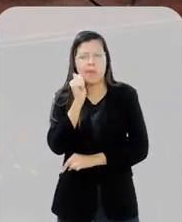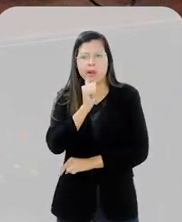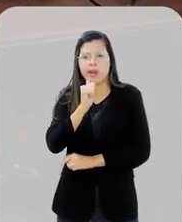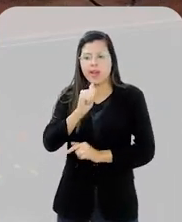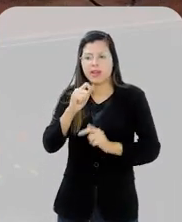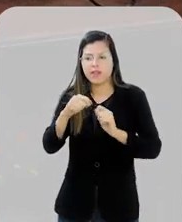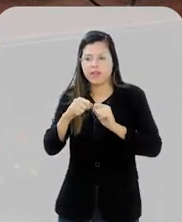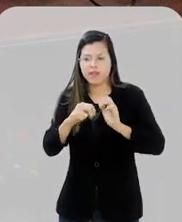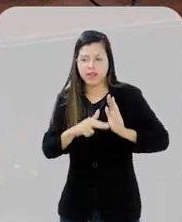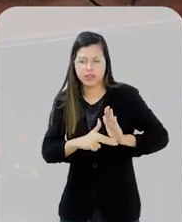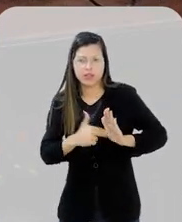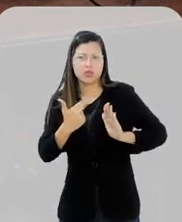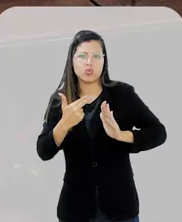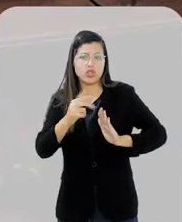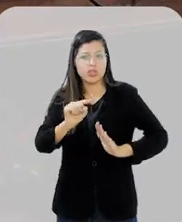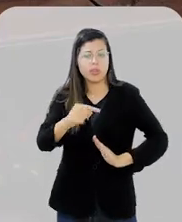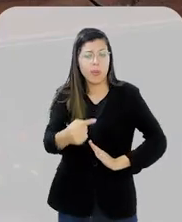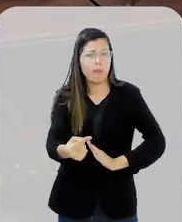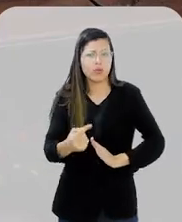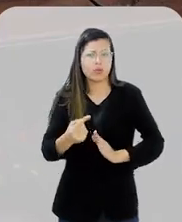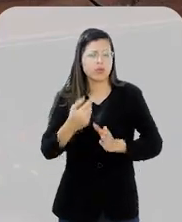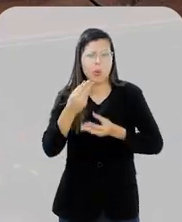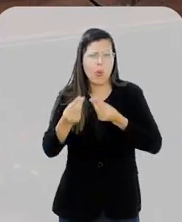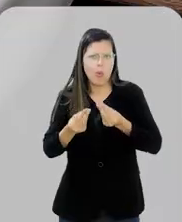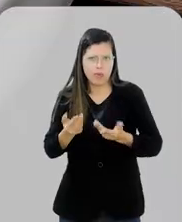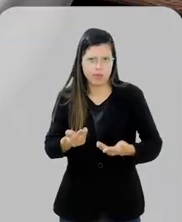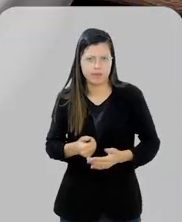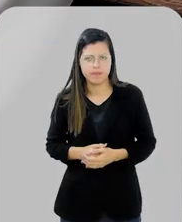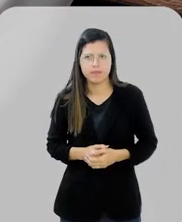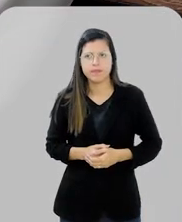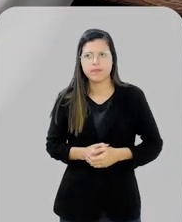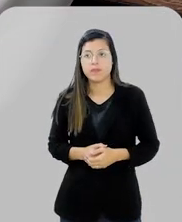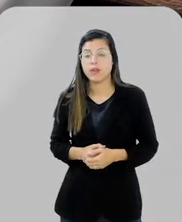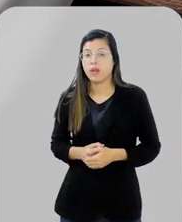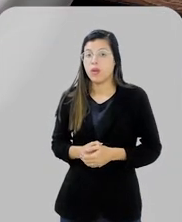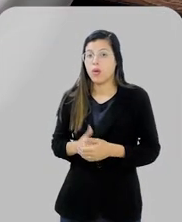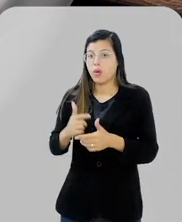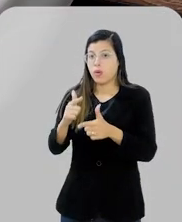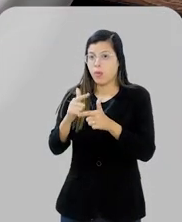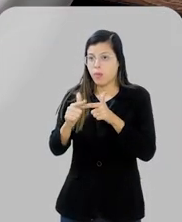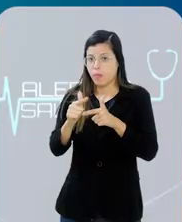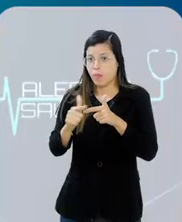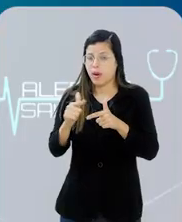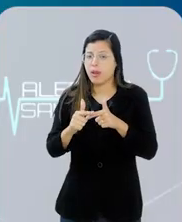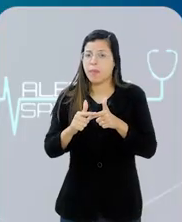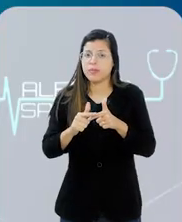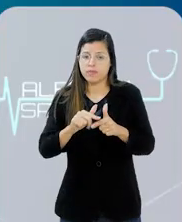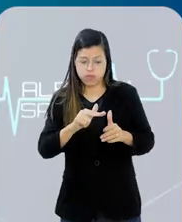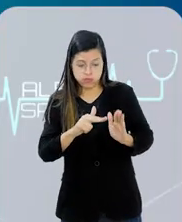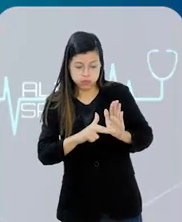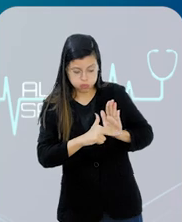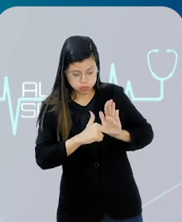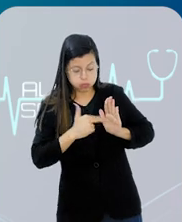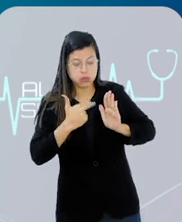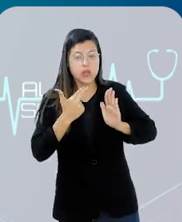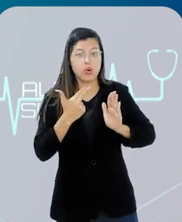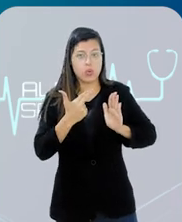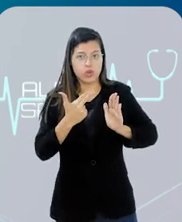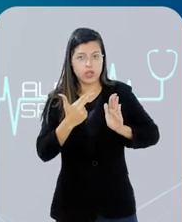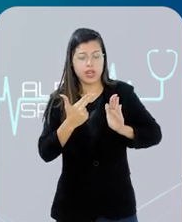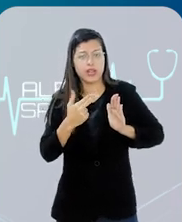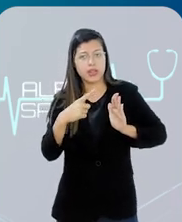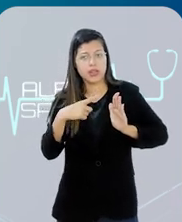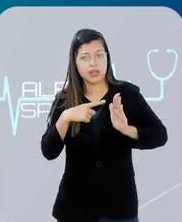cirurgia de redução das mamas ela deve ter? O grande problema de grandes reduções é que a gente acaba tendo